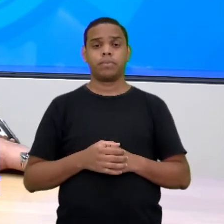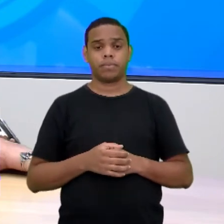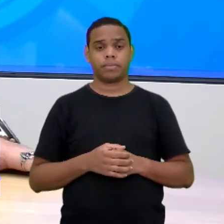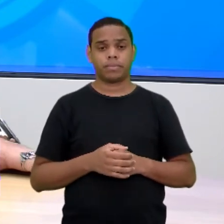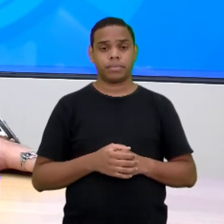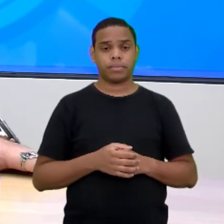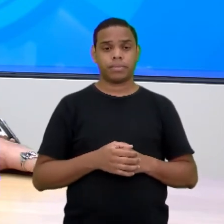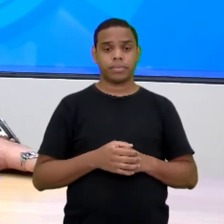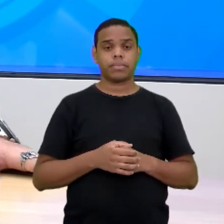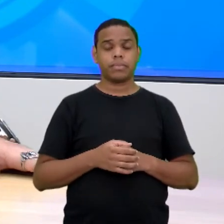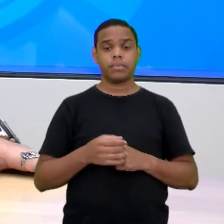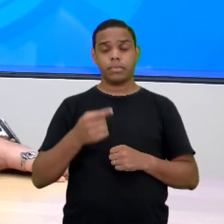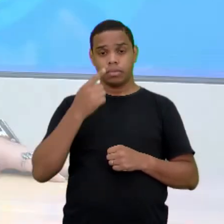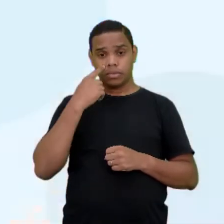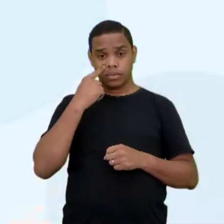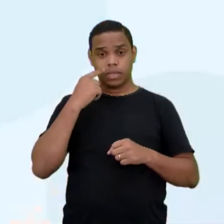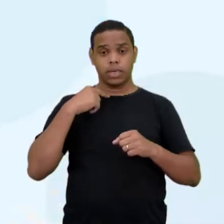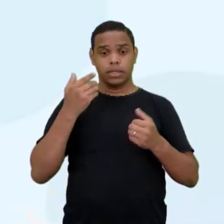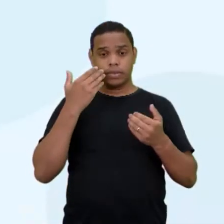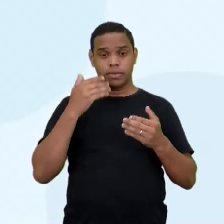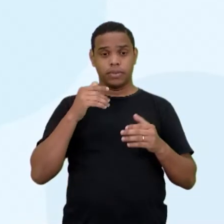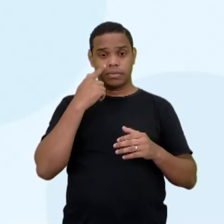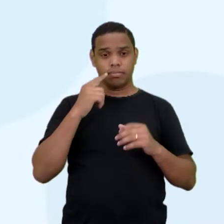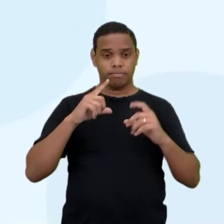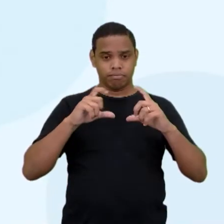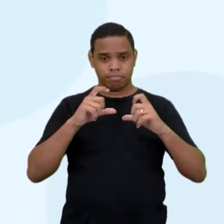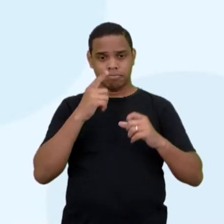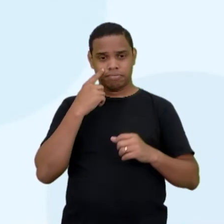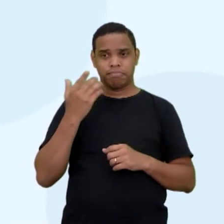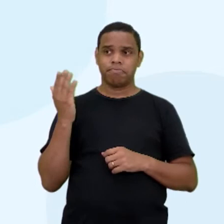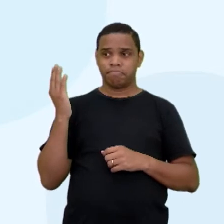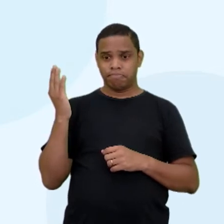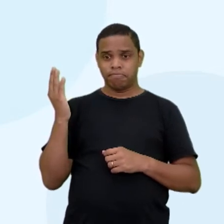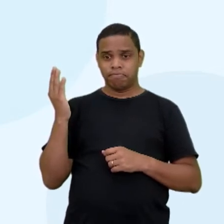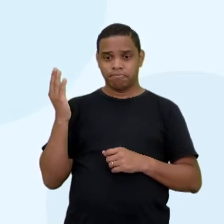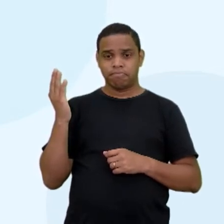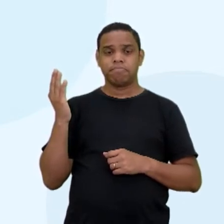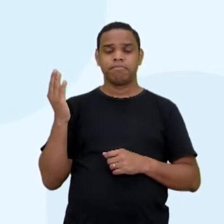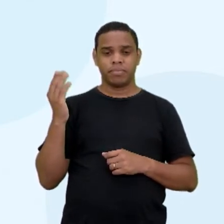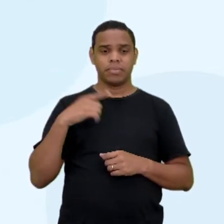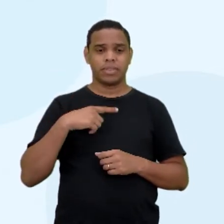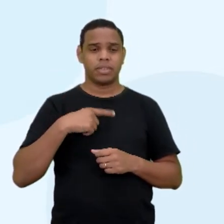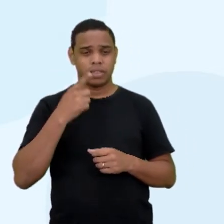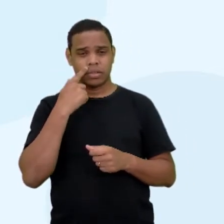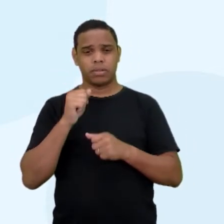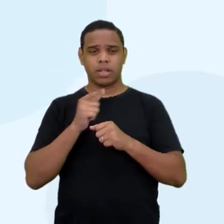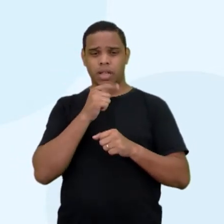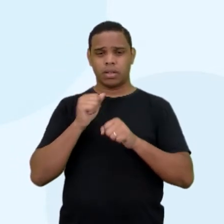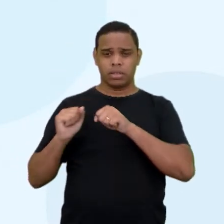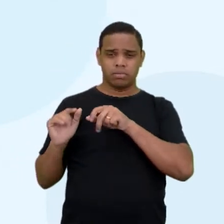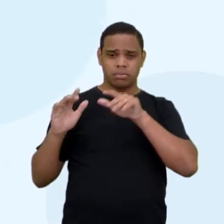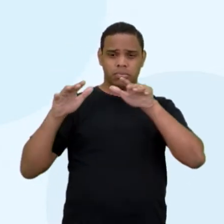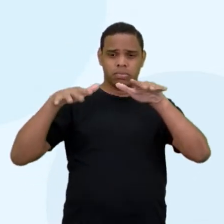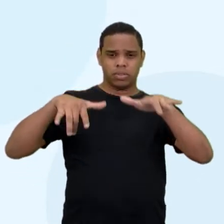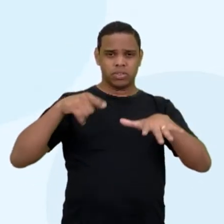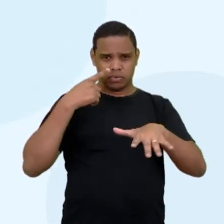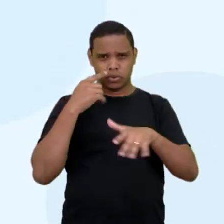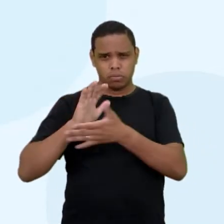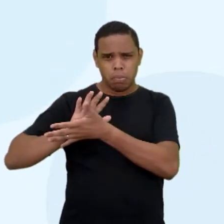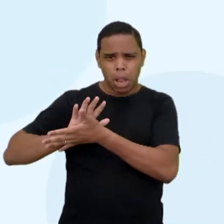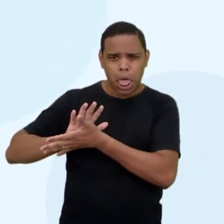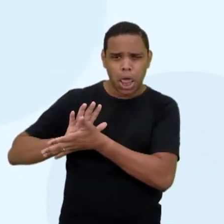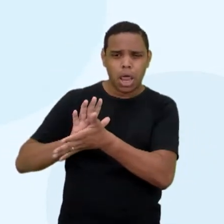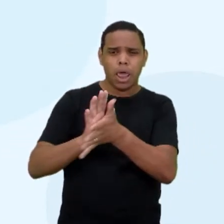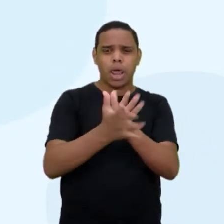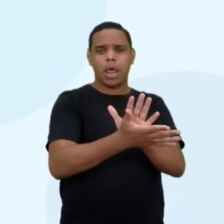Nós temos aí uma vista aérea atingida aí pelo tsunami, né? Vejam como foi destruído aí